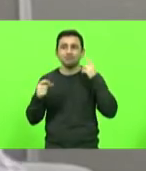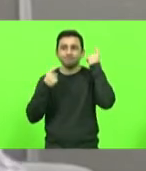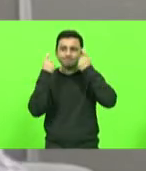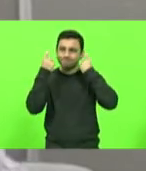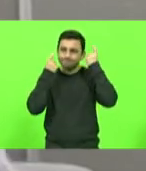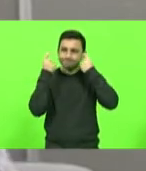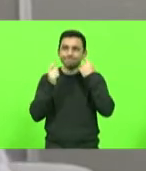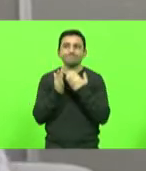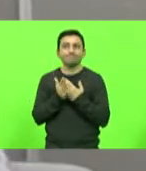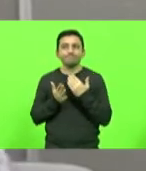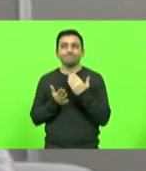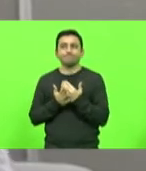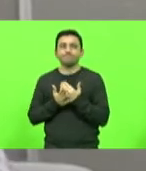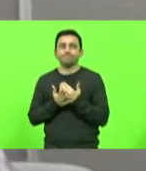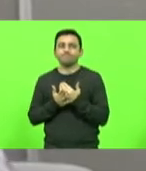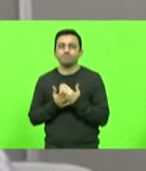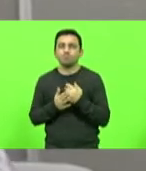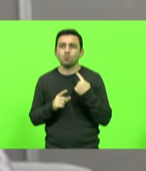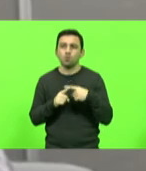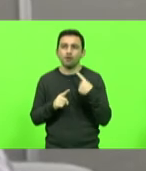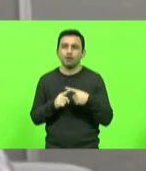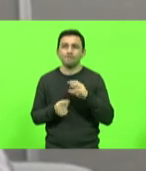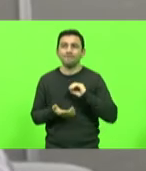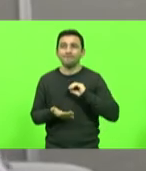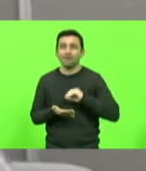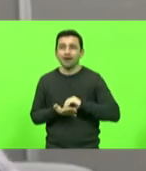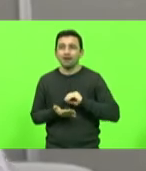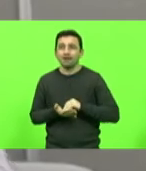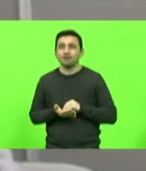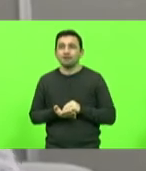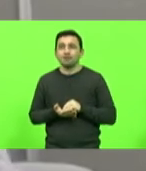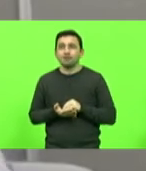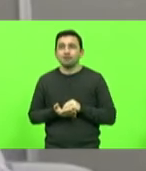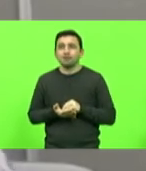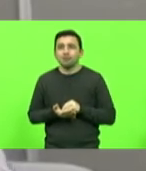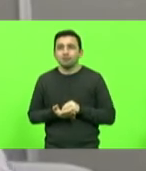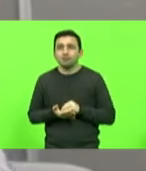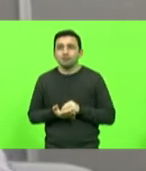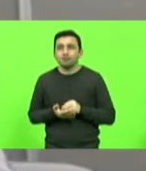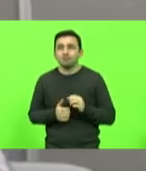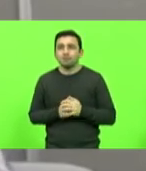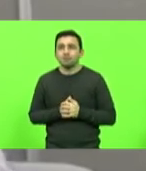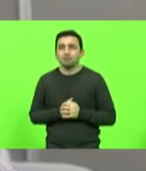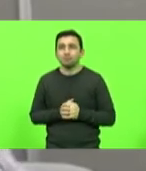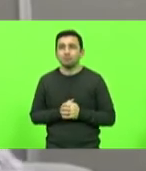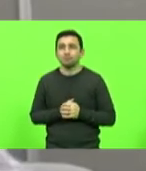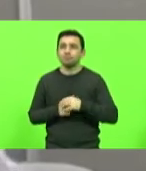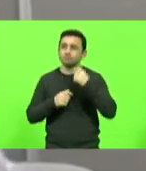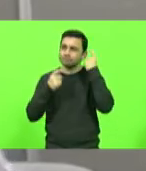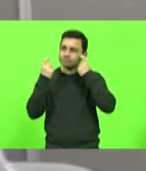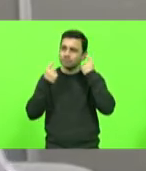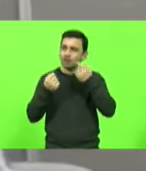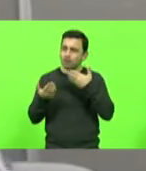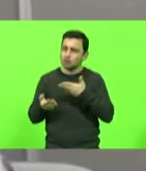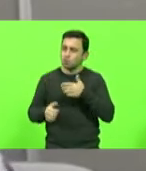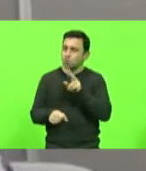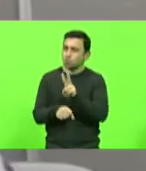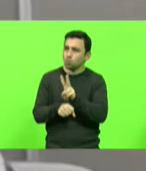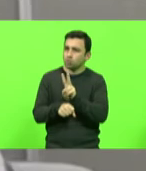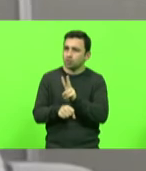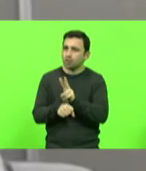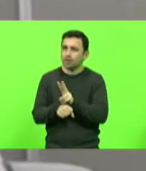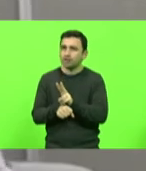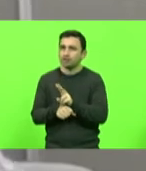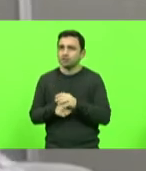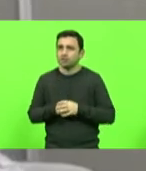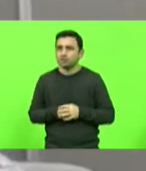bastante. Ela preocupa diante da ausência de preocupação em zelar, porque